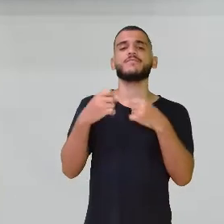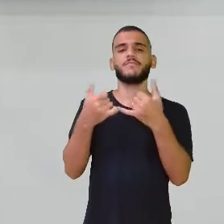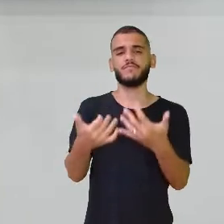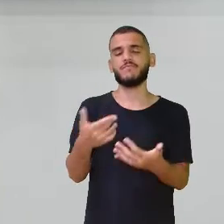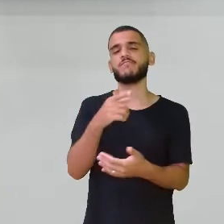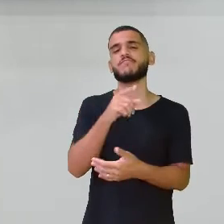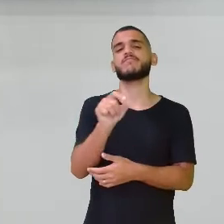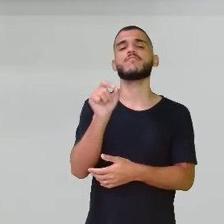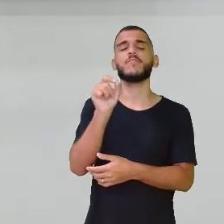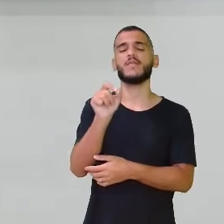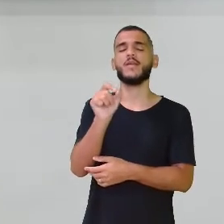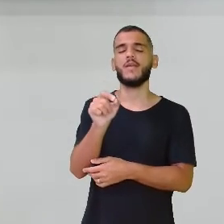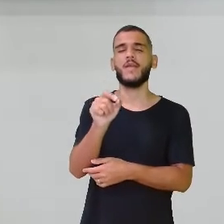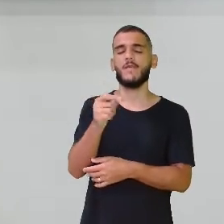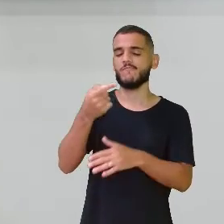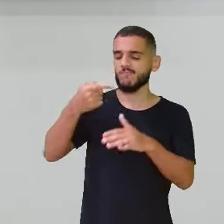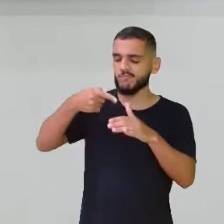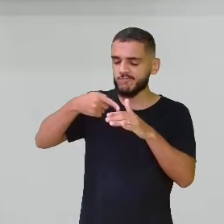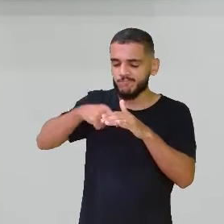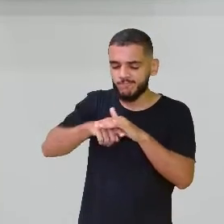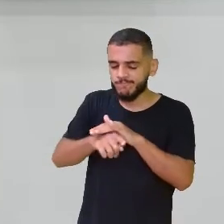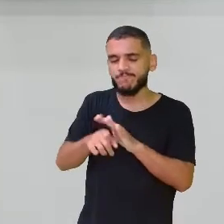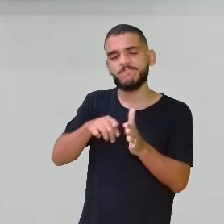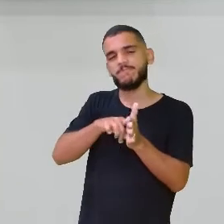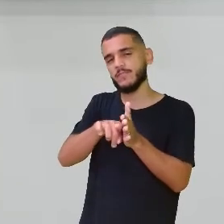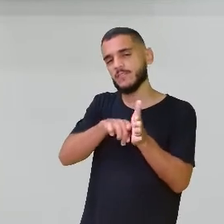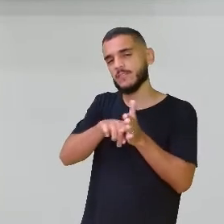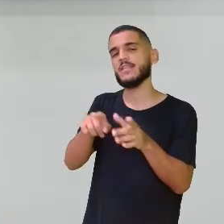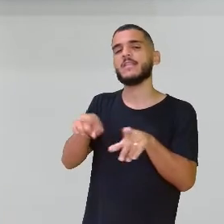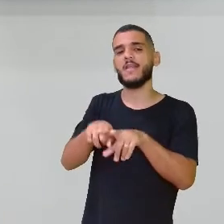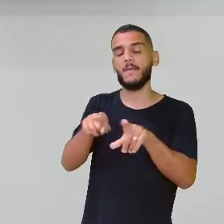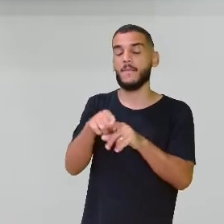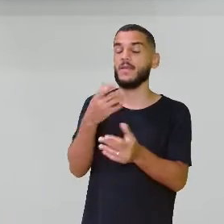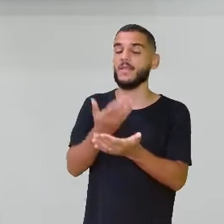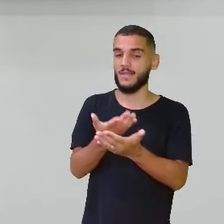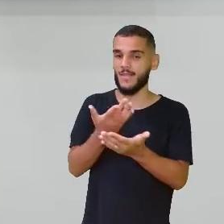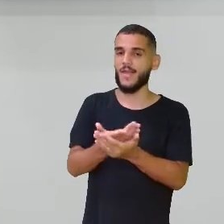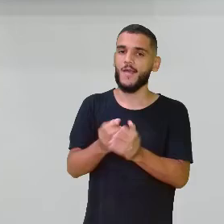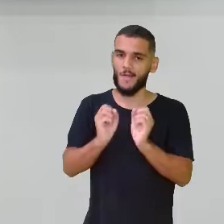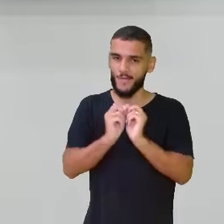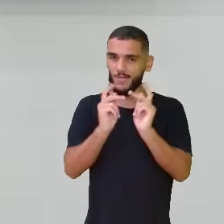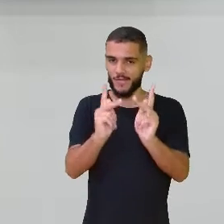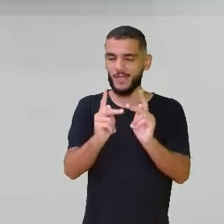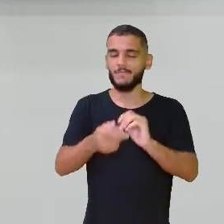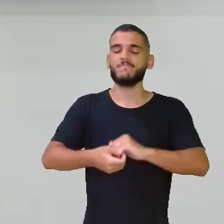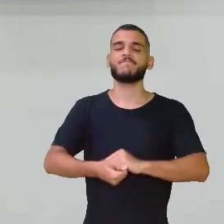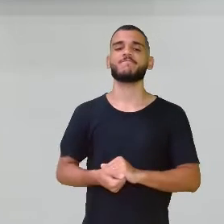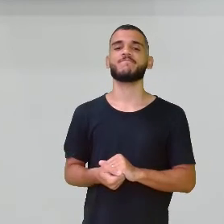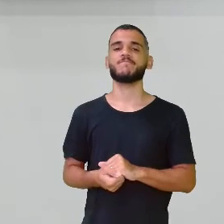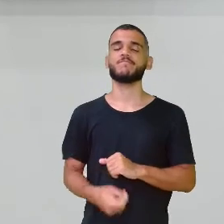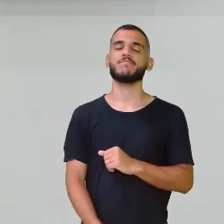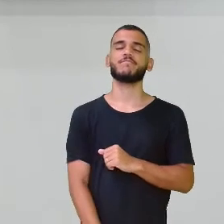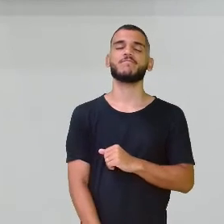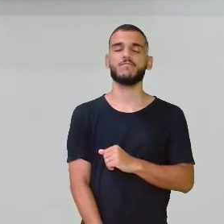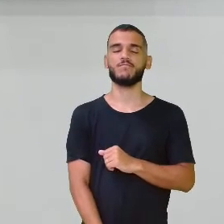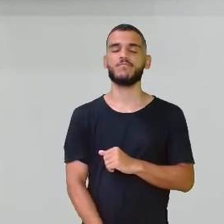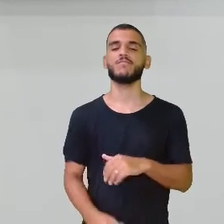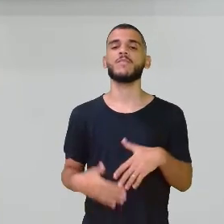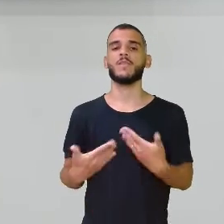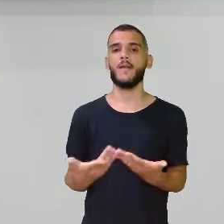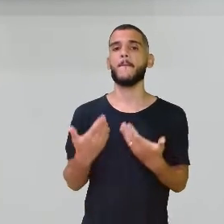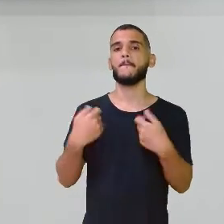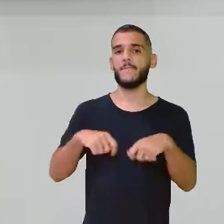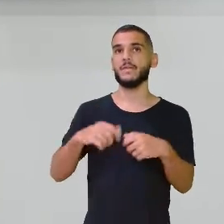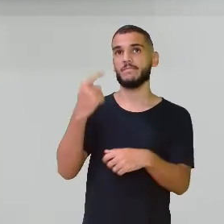vocês se aprofundem nisso. E aqui nas próprias aulas mesmo a gente vai fazer isso. Vamos continuar